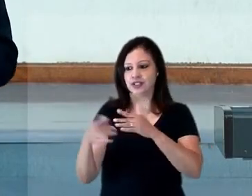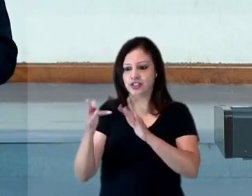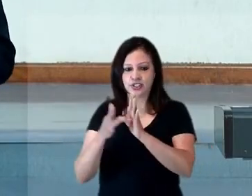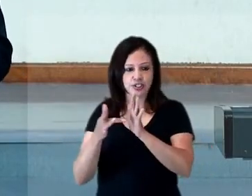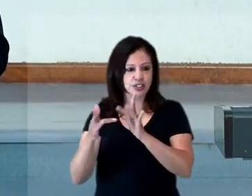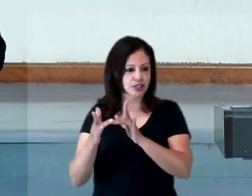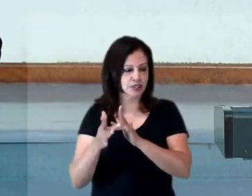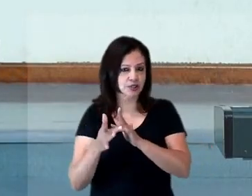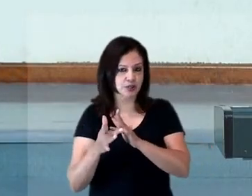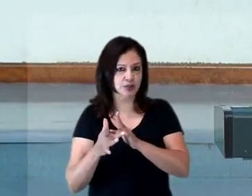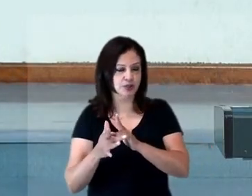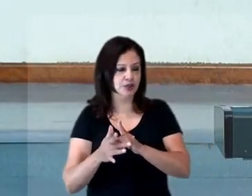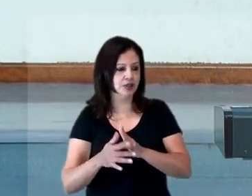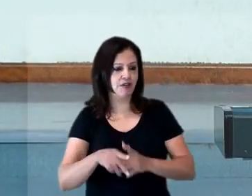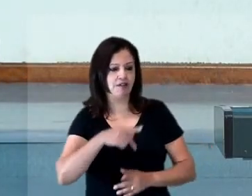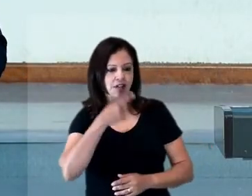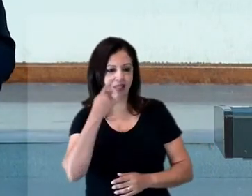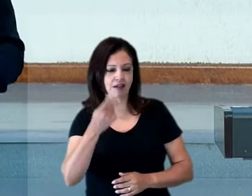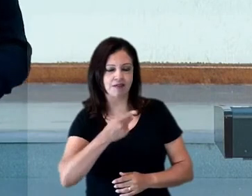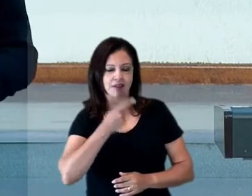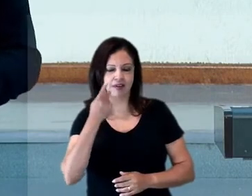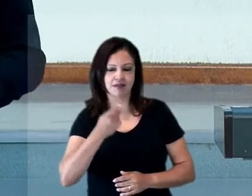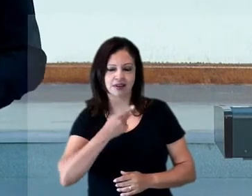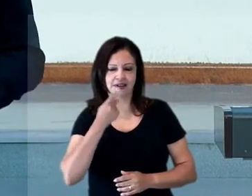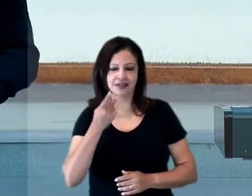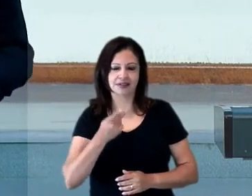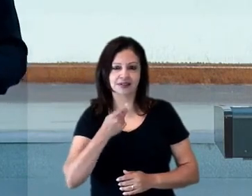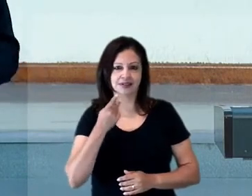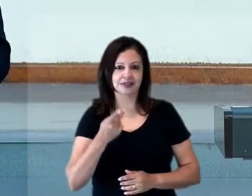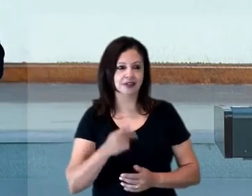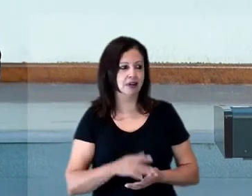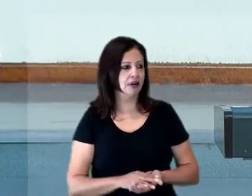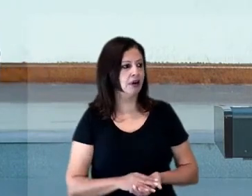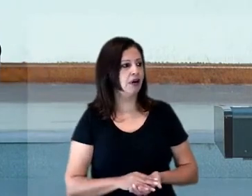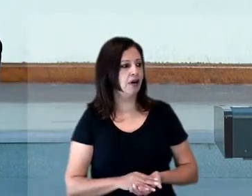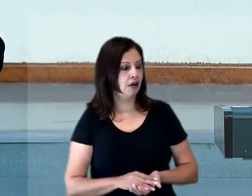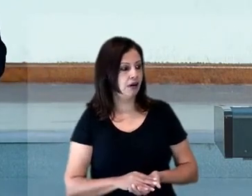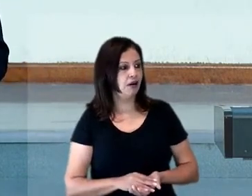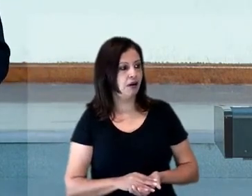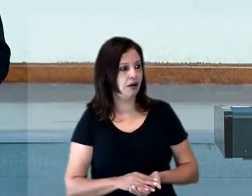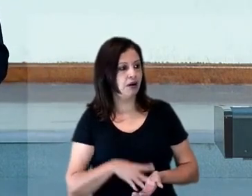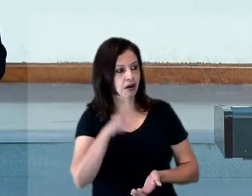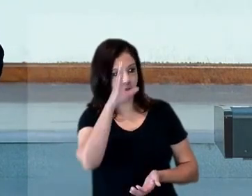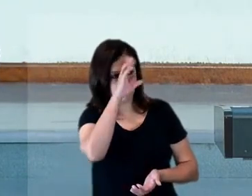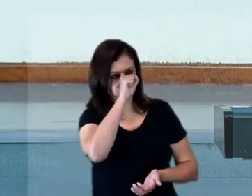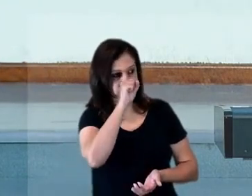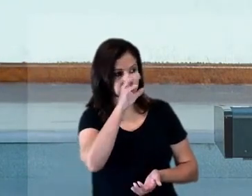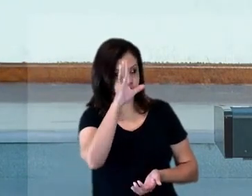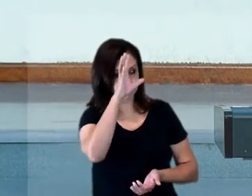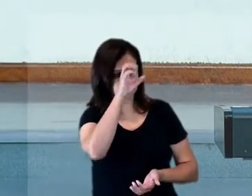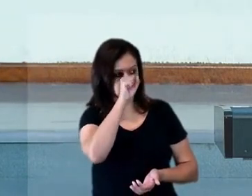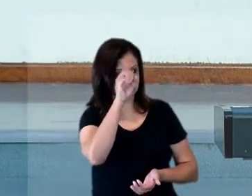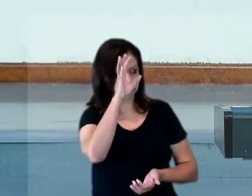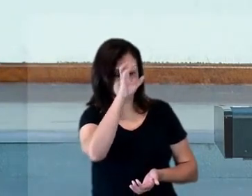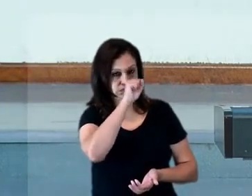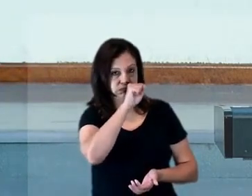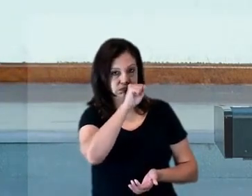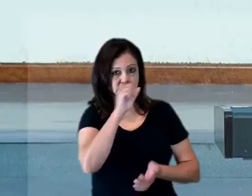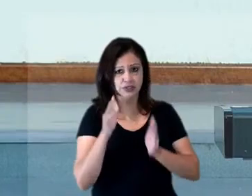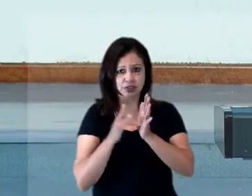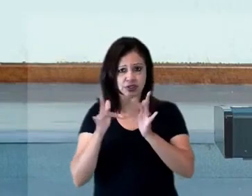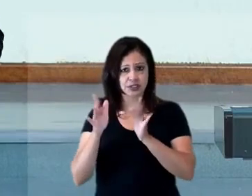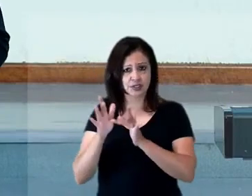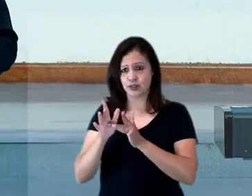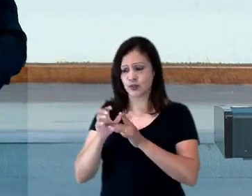lhe anunciava a palavra, tanto quanto podiam receber. Não lhes dizia nada sem usar